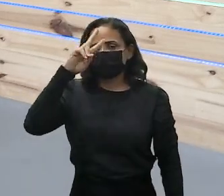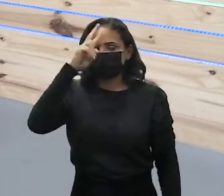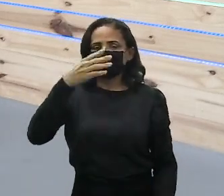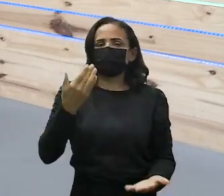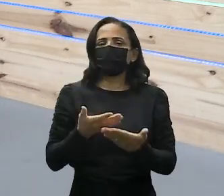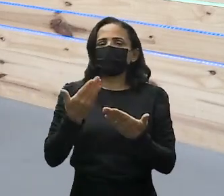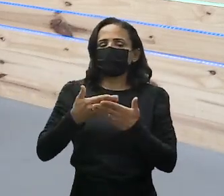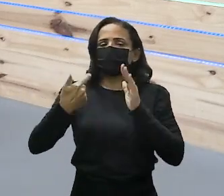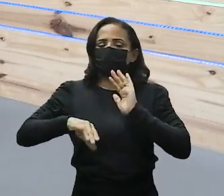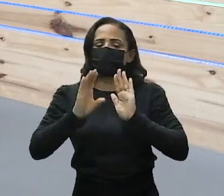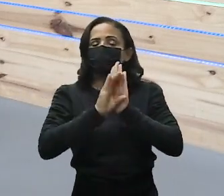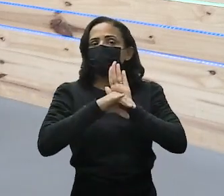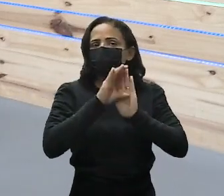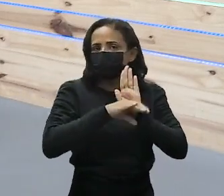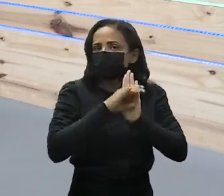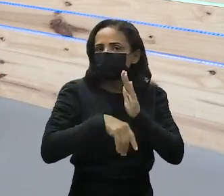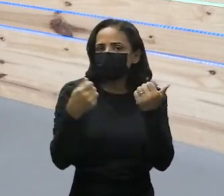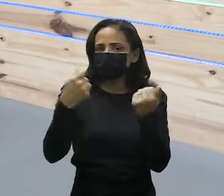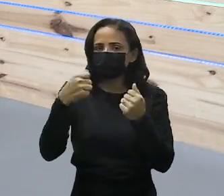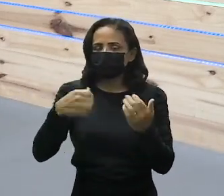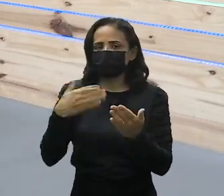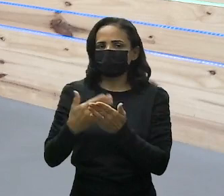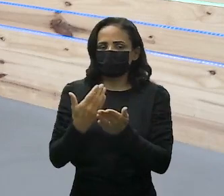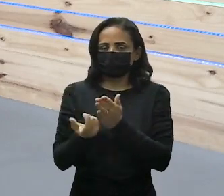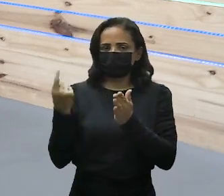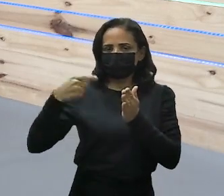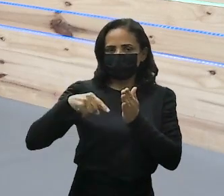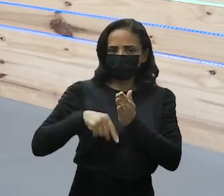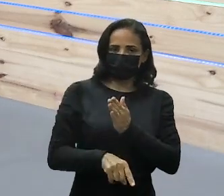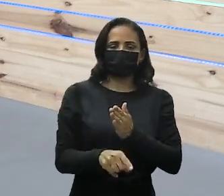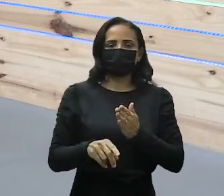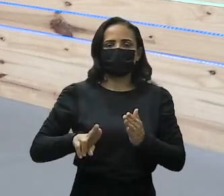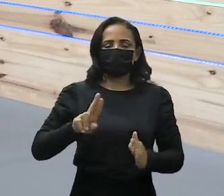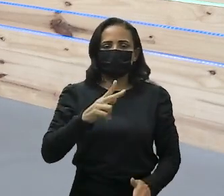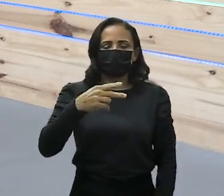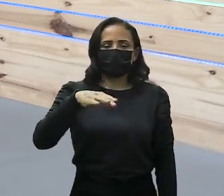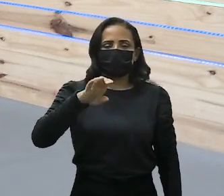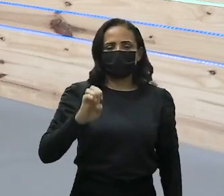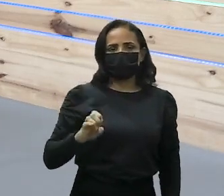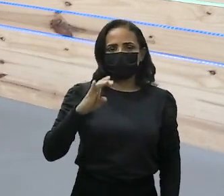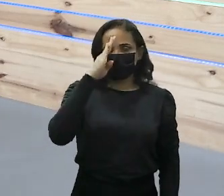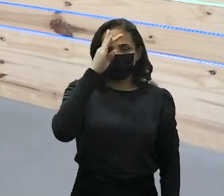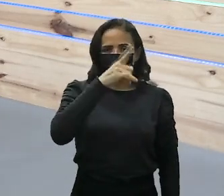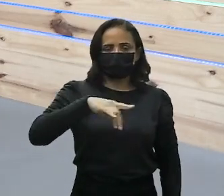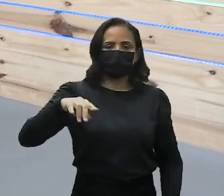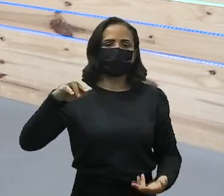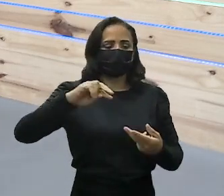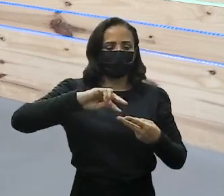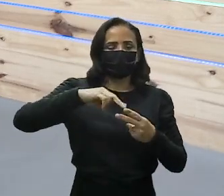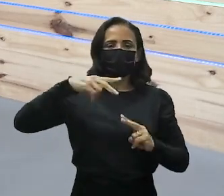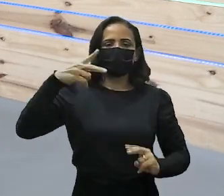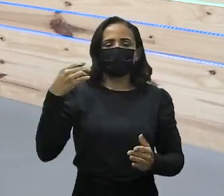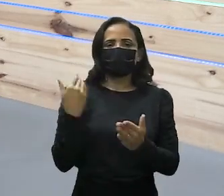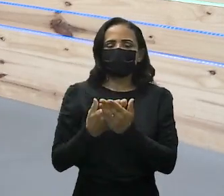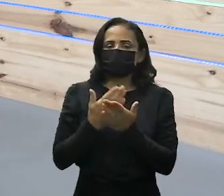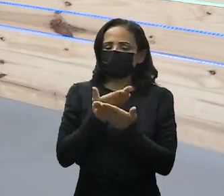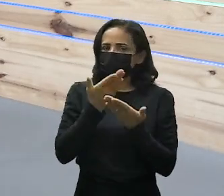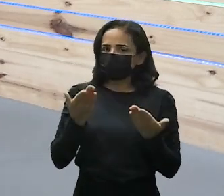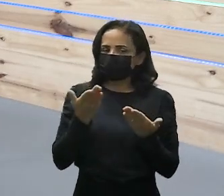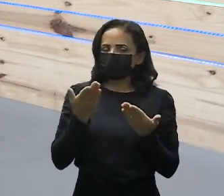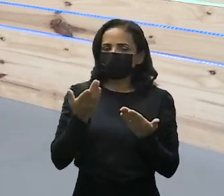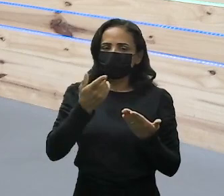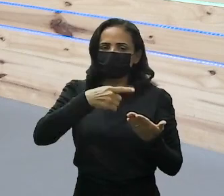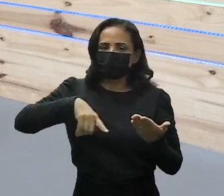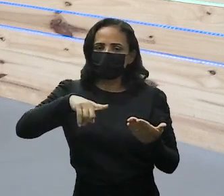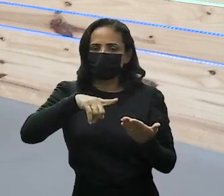muita coisa conceitual. E a UPE, ela nesses últimos anos, ela prefere essa parte biológica da genética. Ela